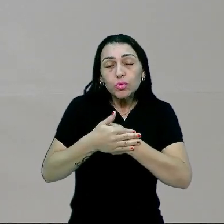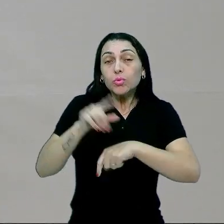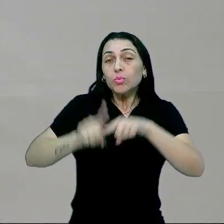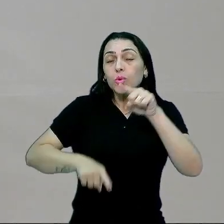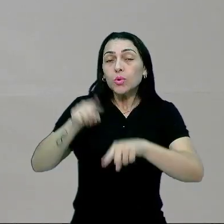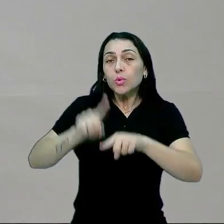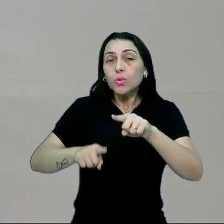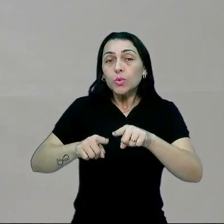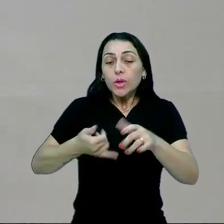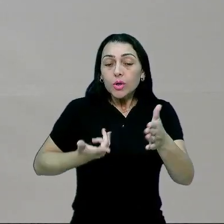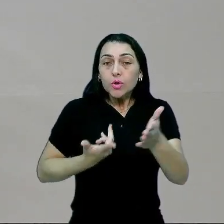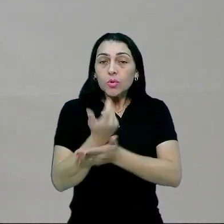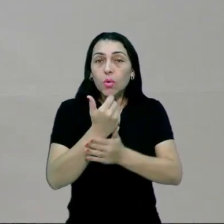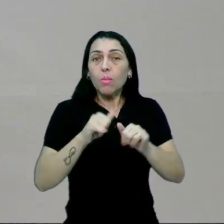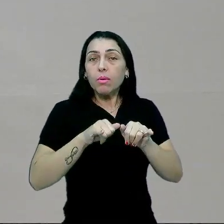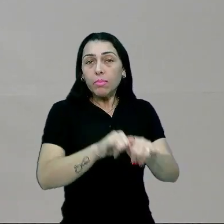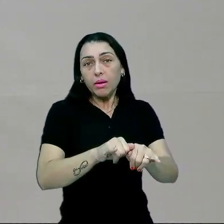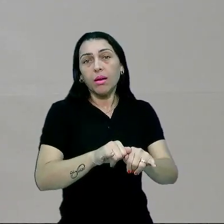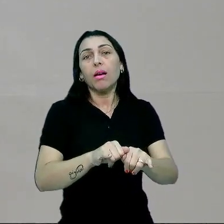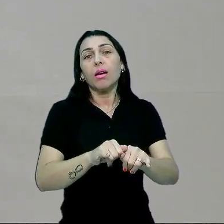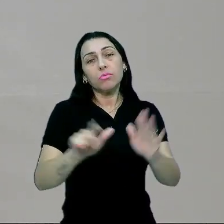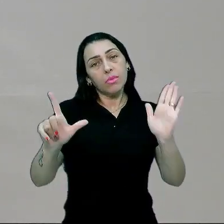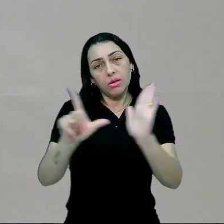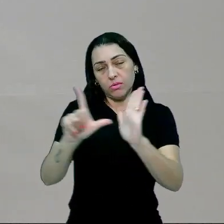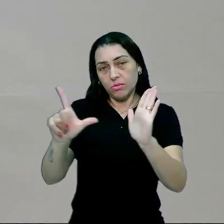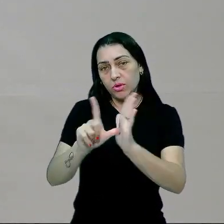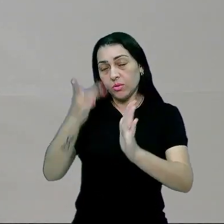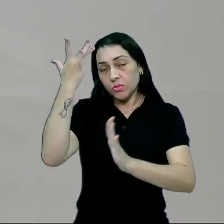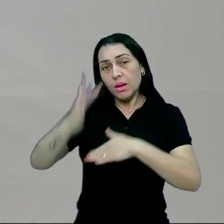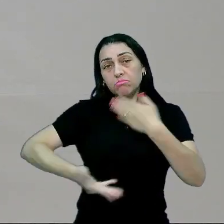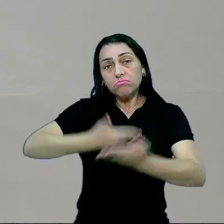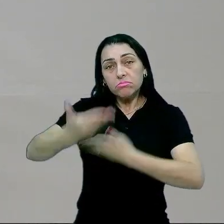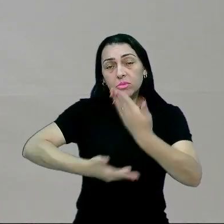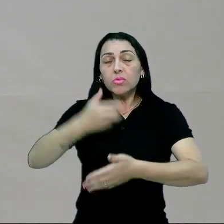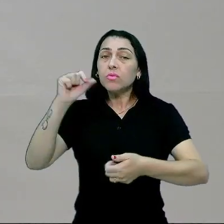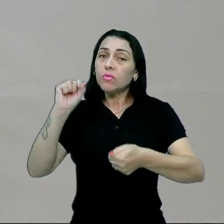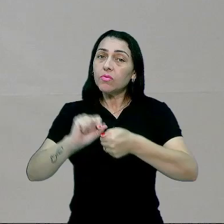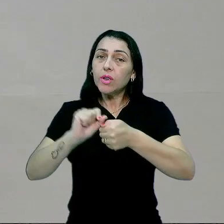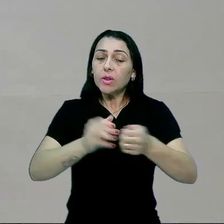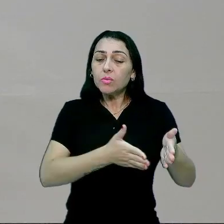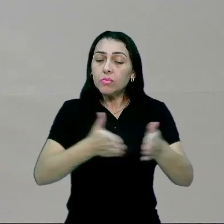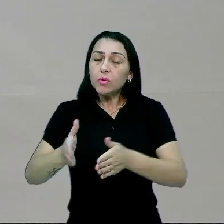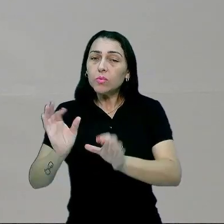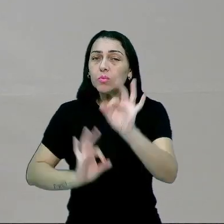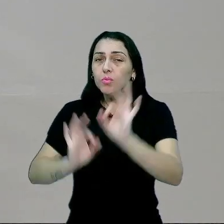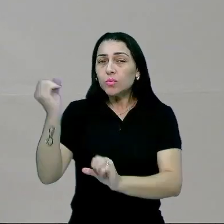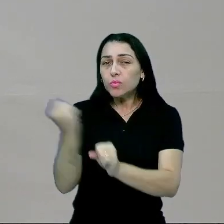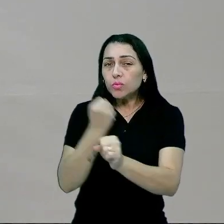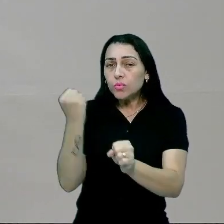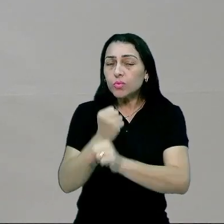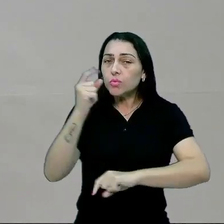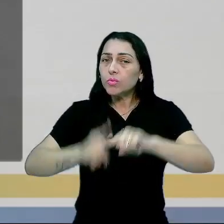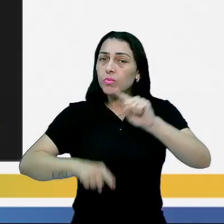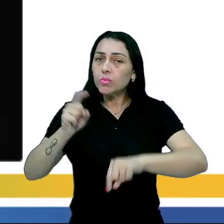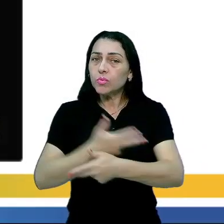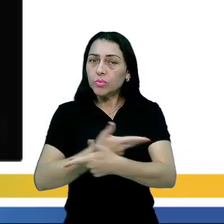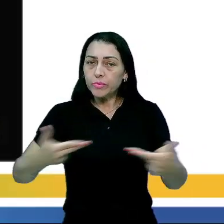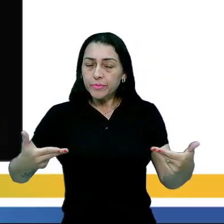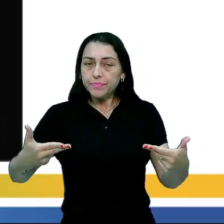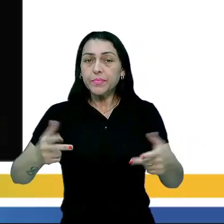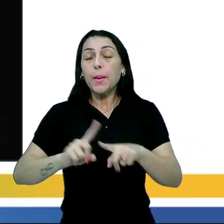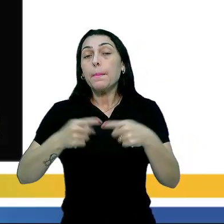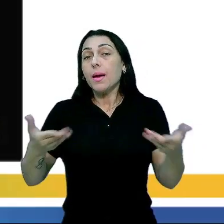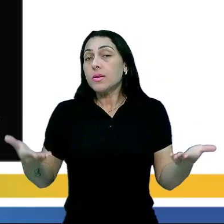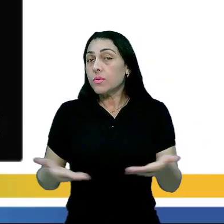mãos. A gente não sabe quais foram as relações construídas durante o fabrico de uma mercadoria.